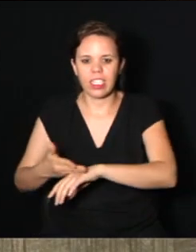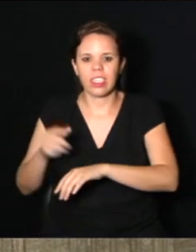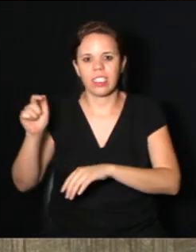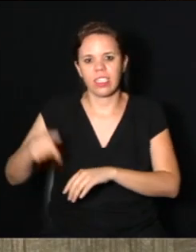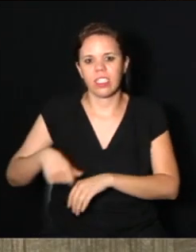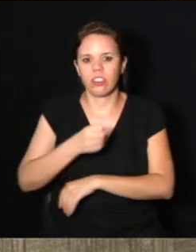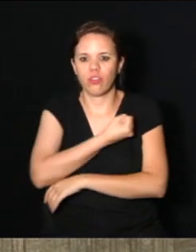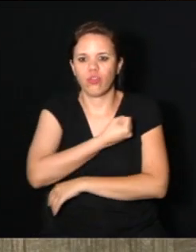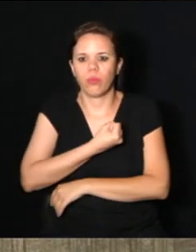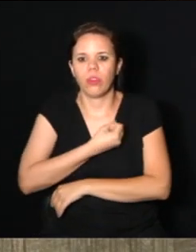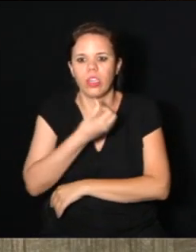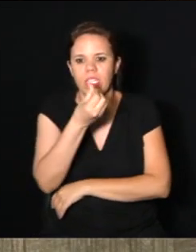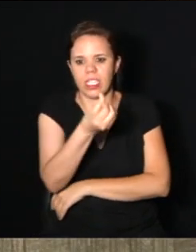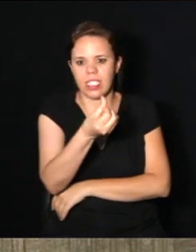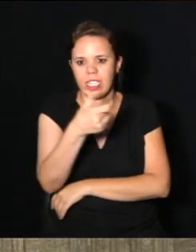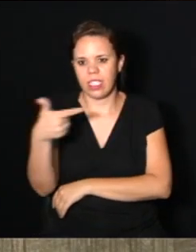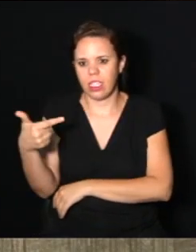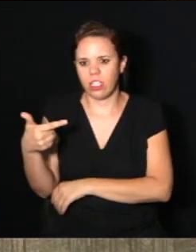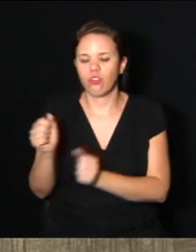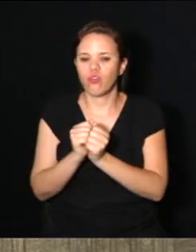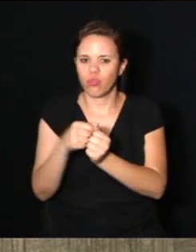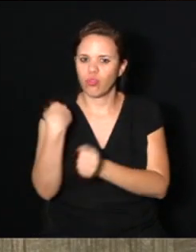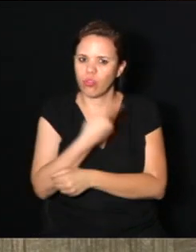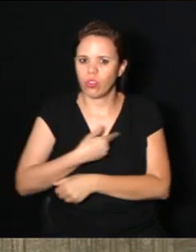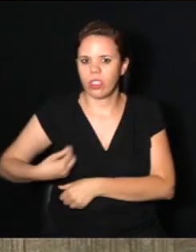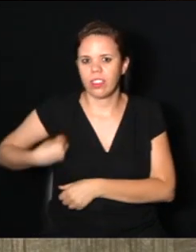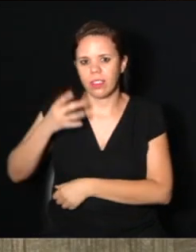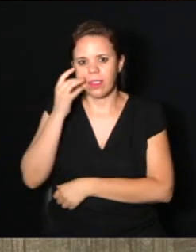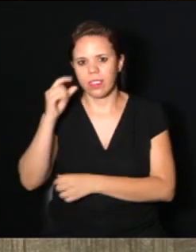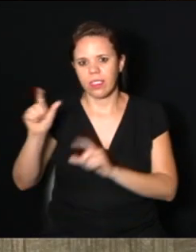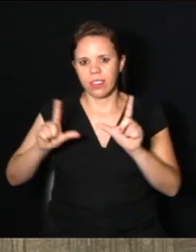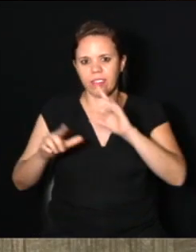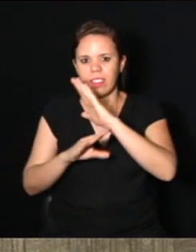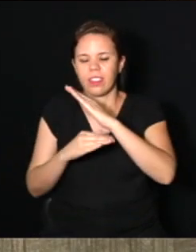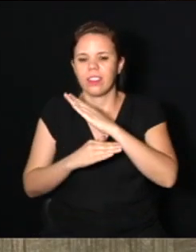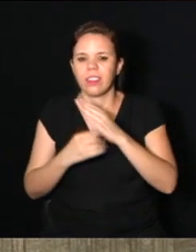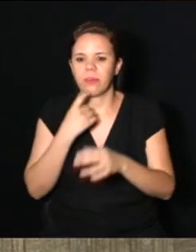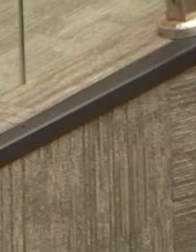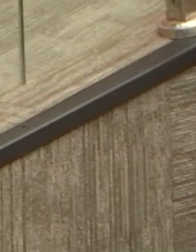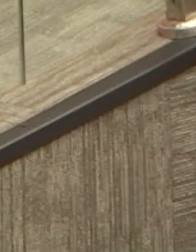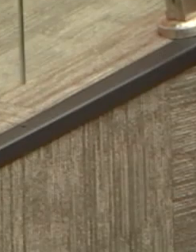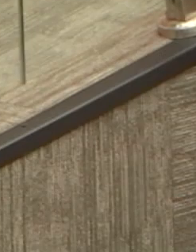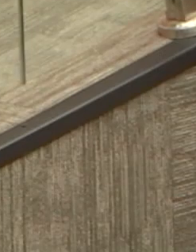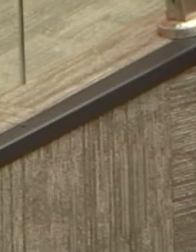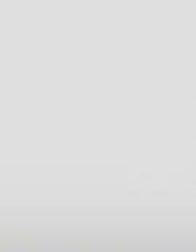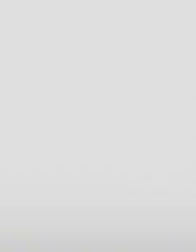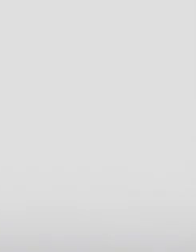número 62. Fique conosco ao vivo aqui na TV Câmara Campinas.